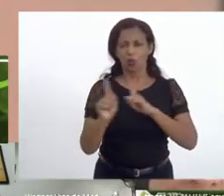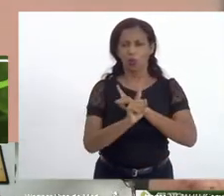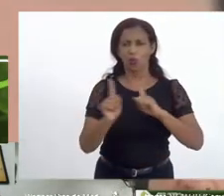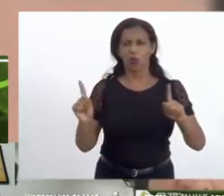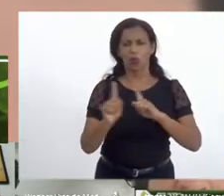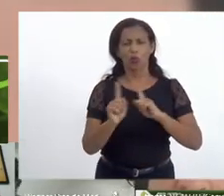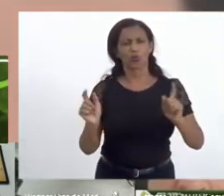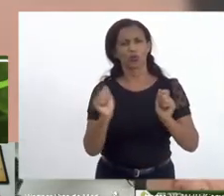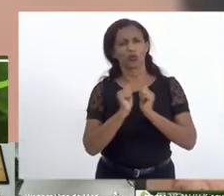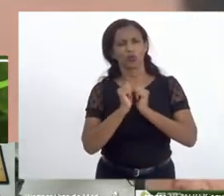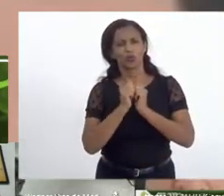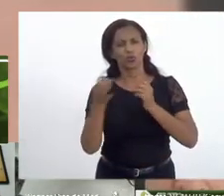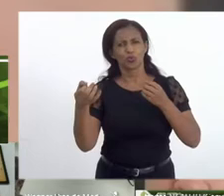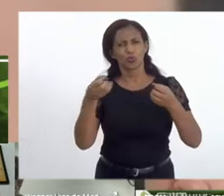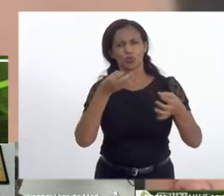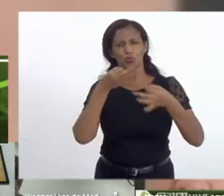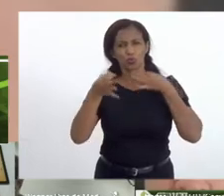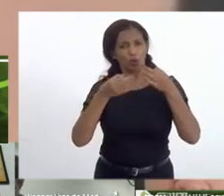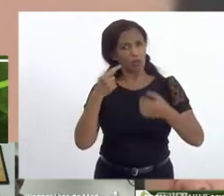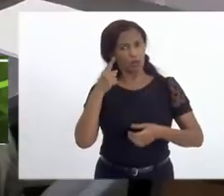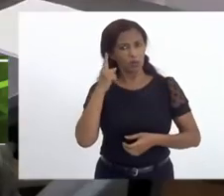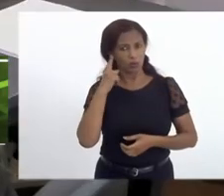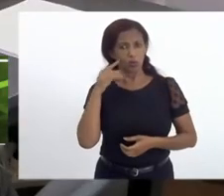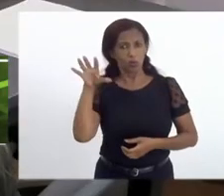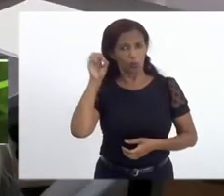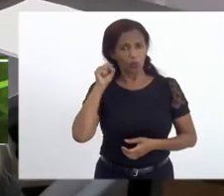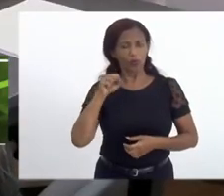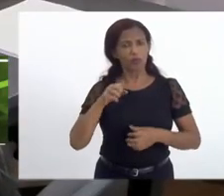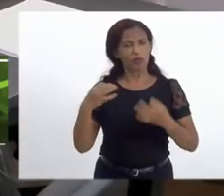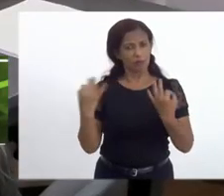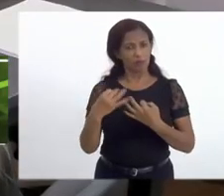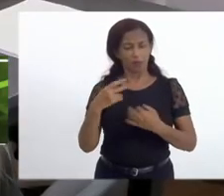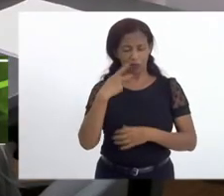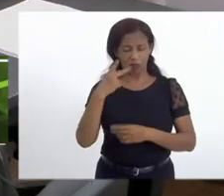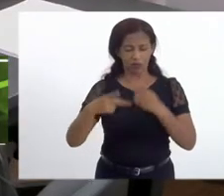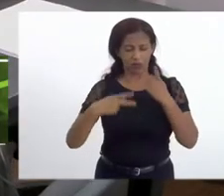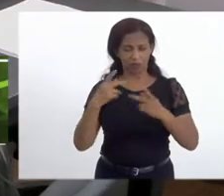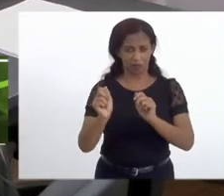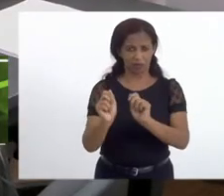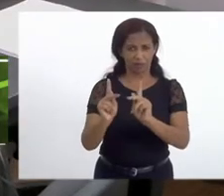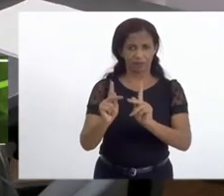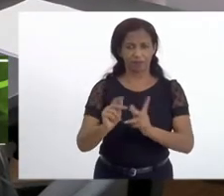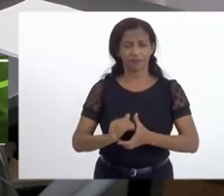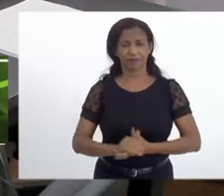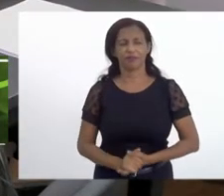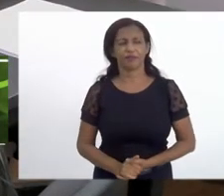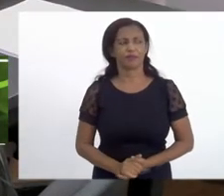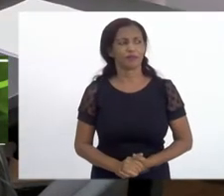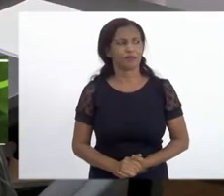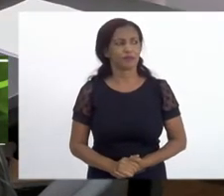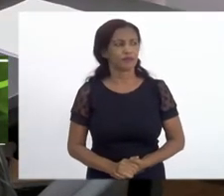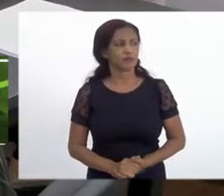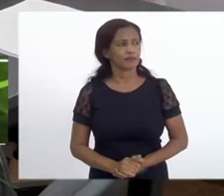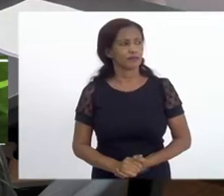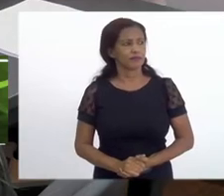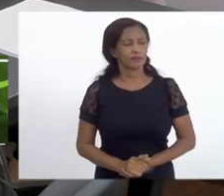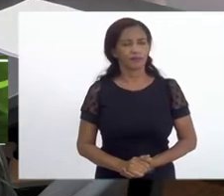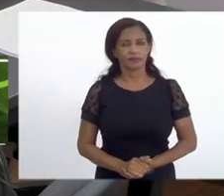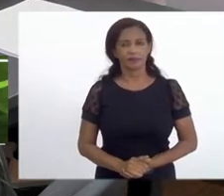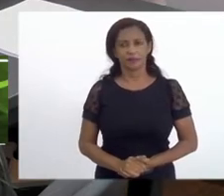Alô, estão me ouvindo? Estamos ouvindo o senhor perfeitamente. Tá, ok. Então, é o